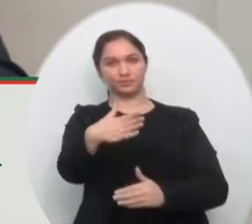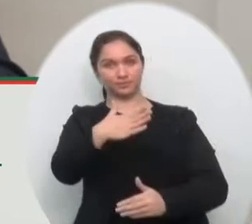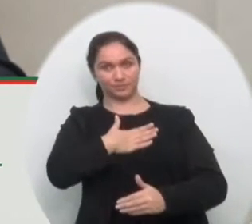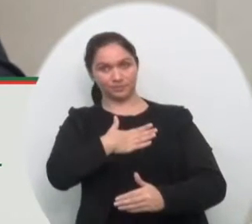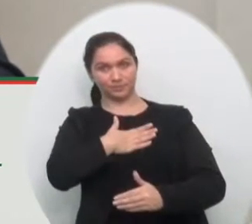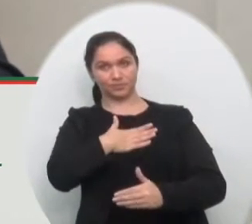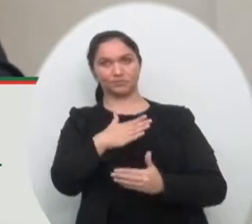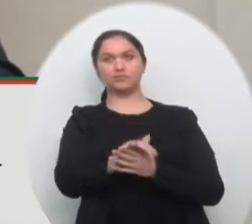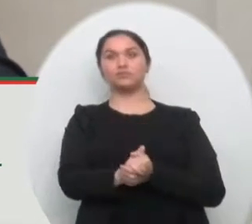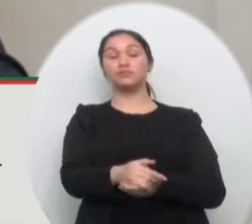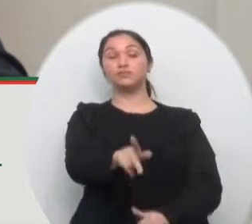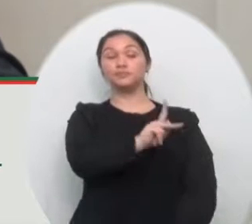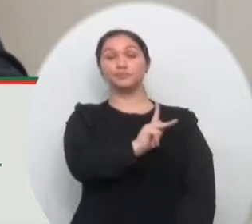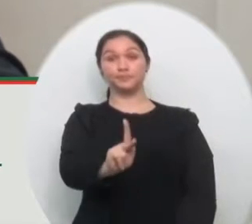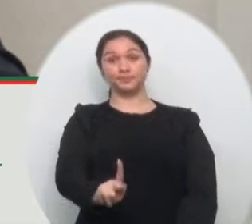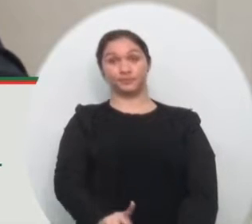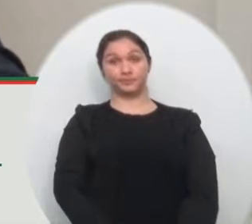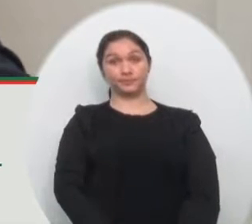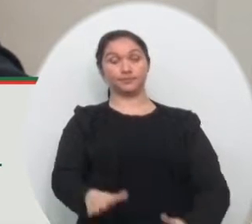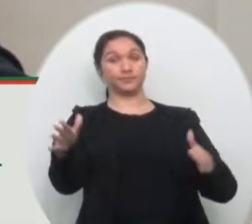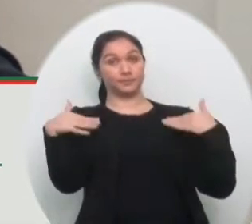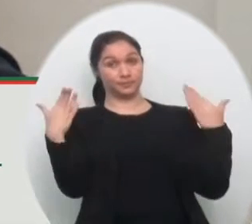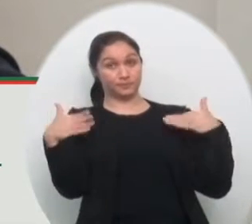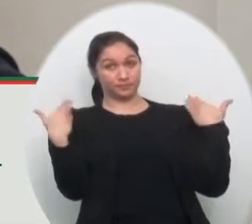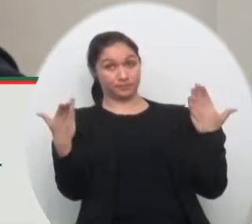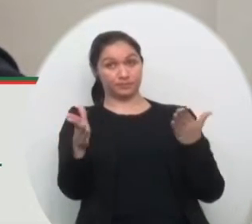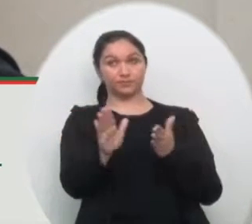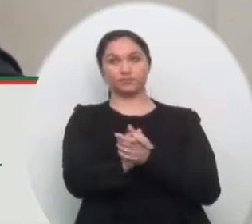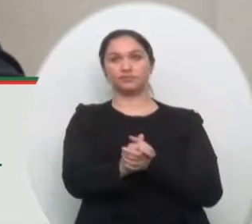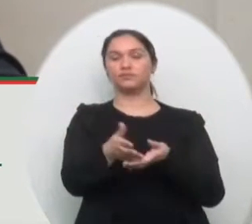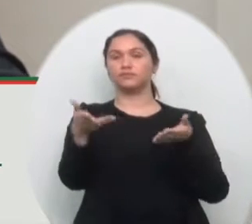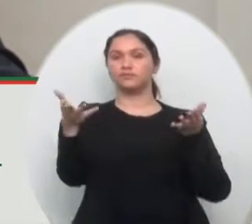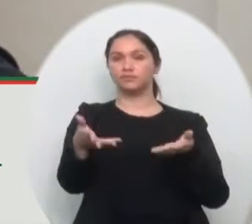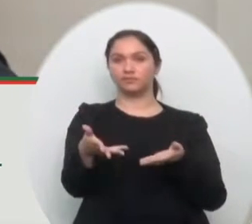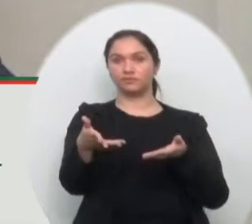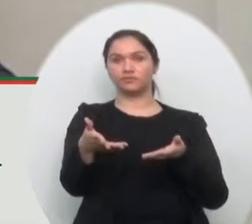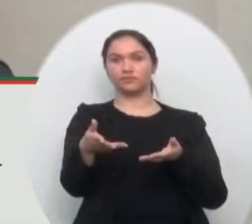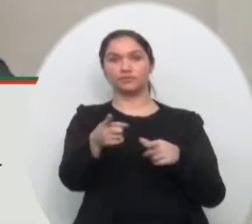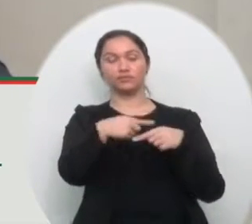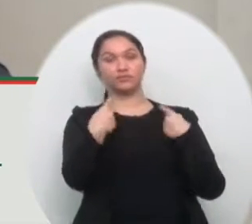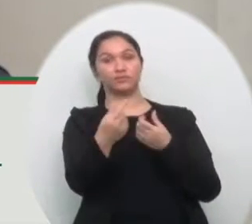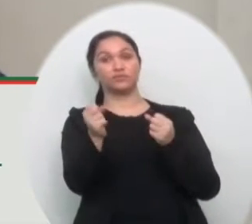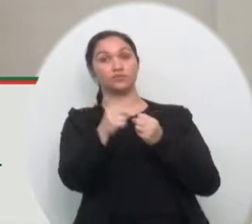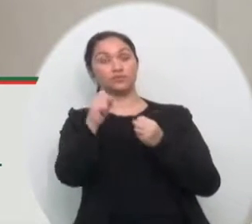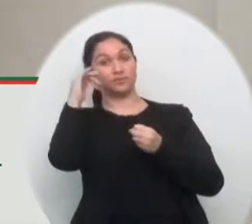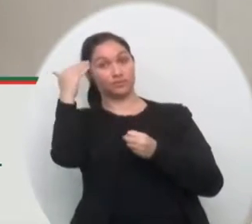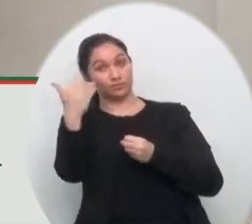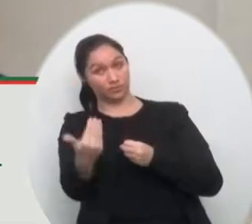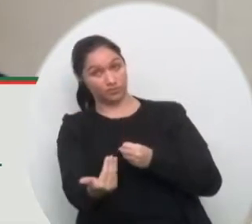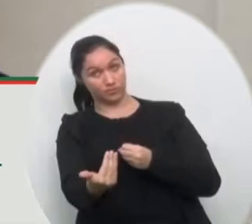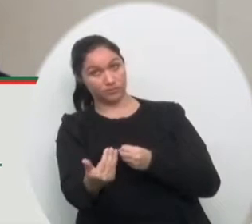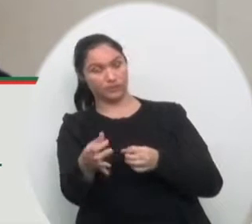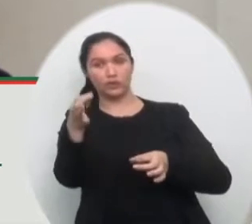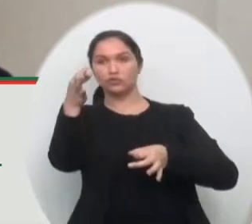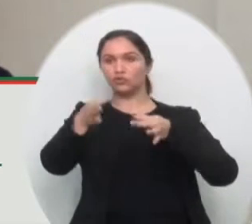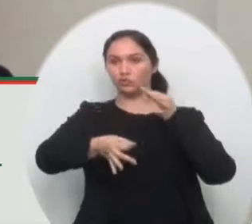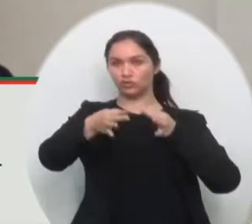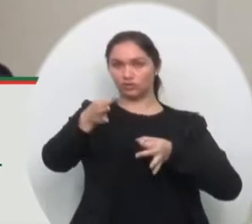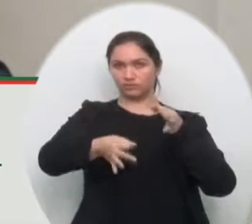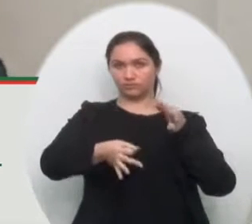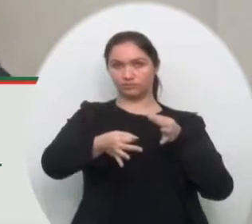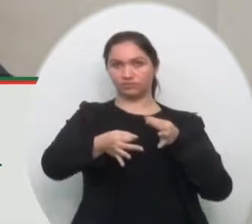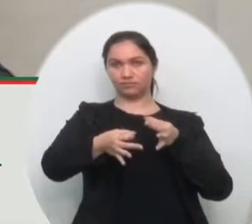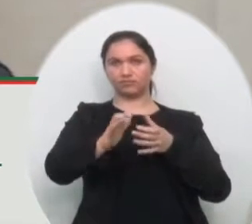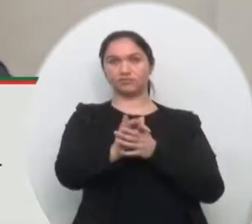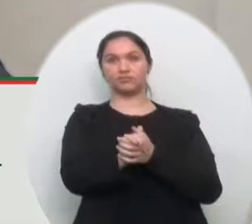Senhor presidente, é com muita alegria que na noite de hoje nós fazemos uma homenagem, uma justa homenagem a